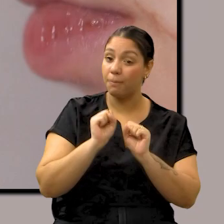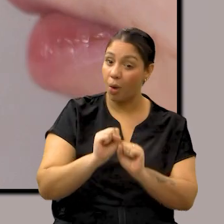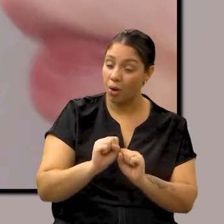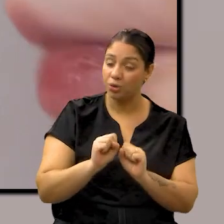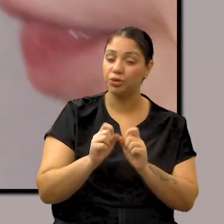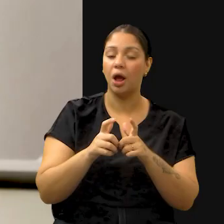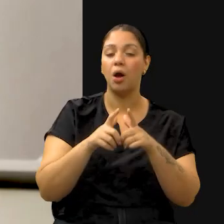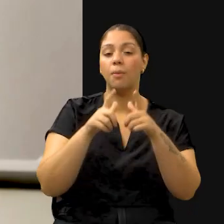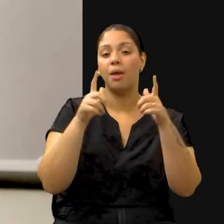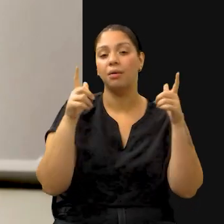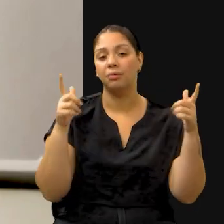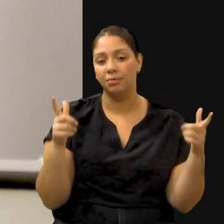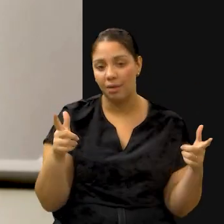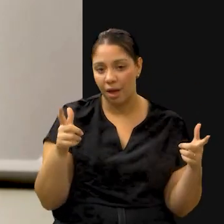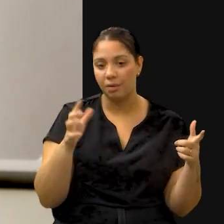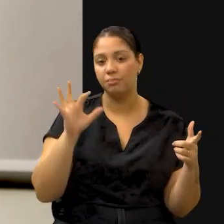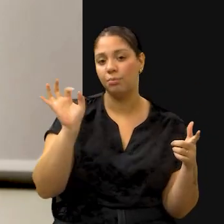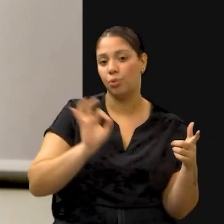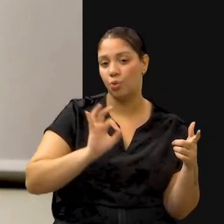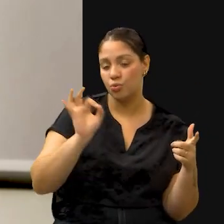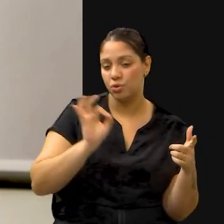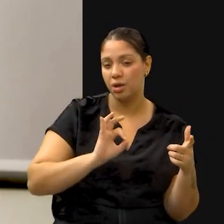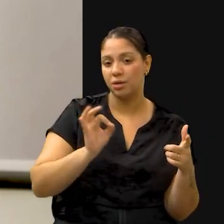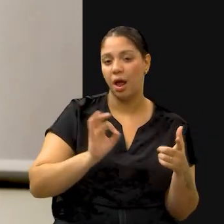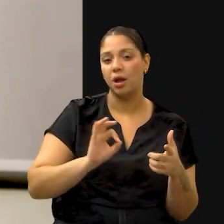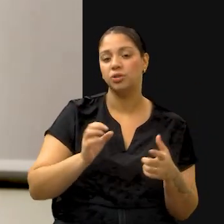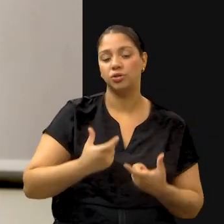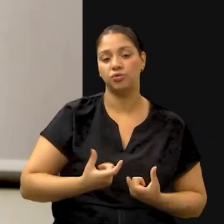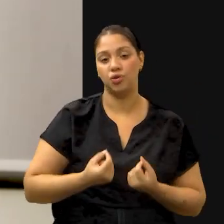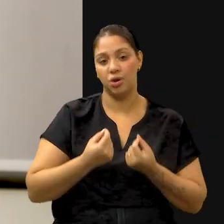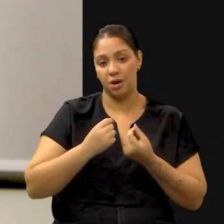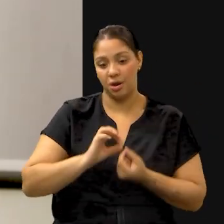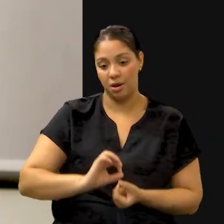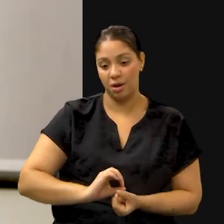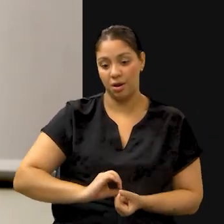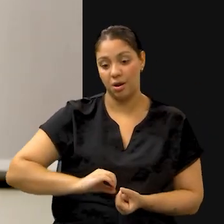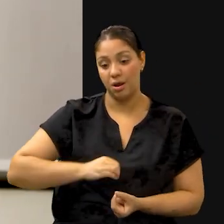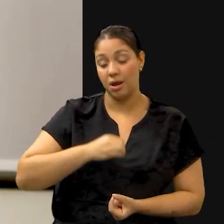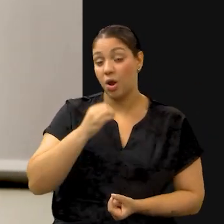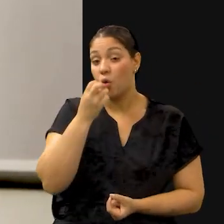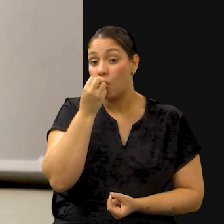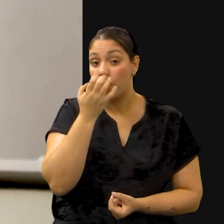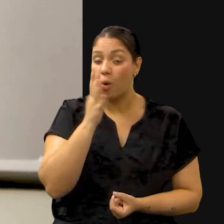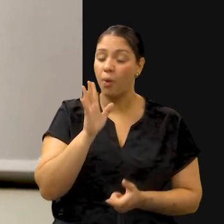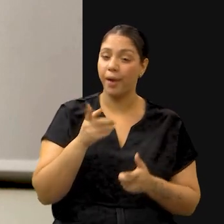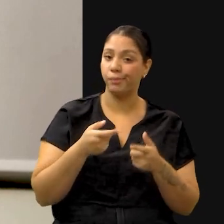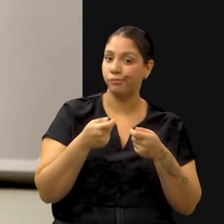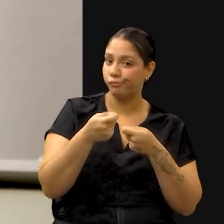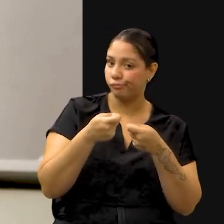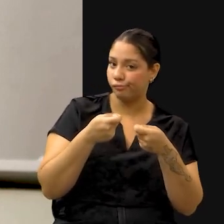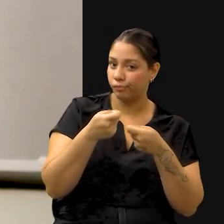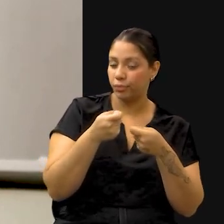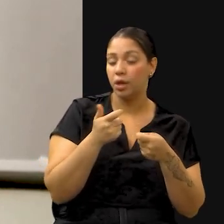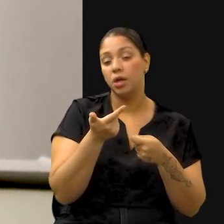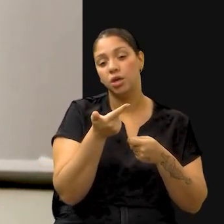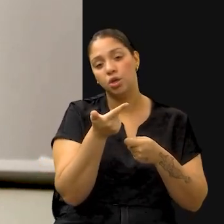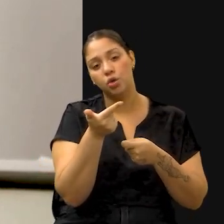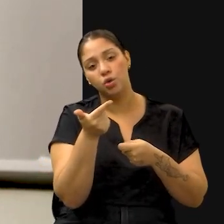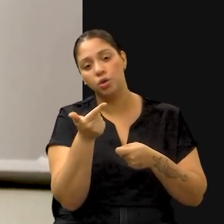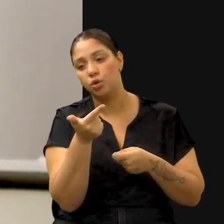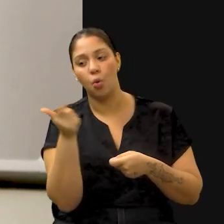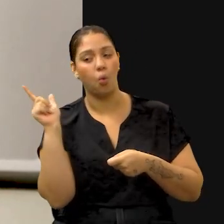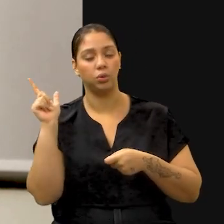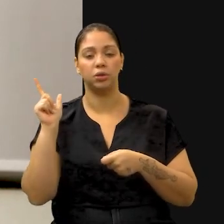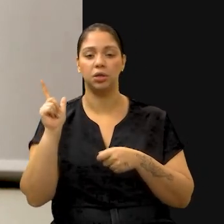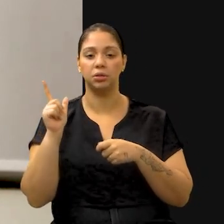câncer coloretal. Então, o ideal é a gente ter um consumo moderado de carne vermelha. E aí, utilizar outras